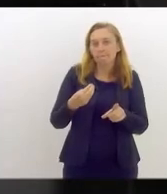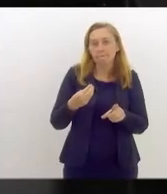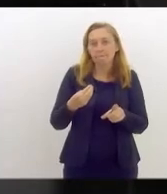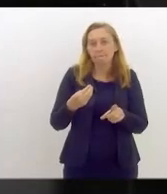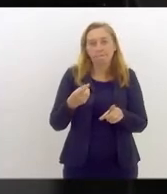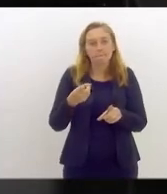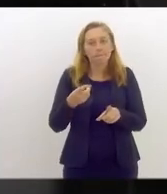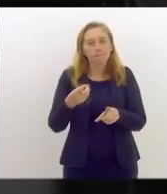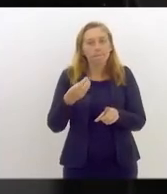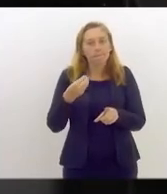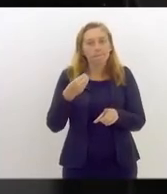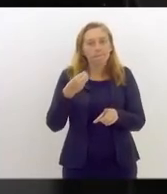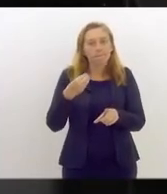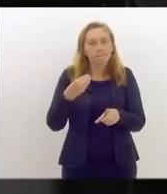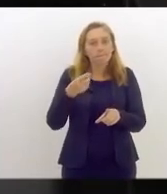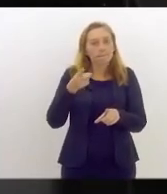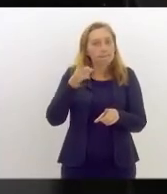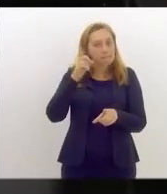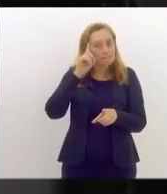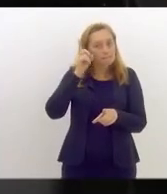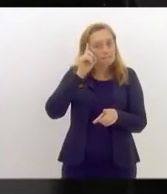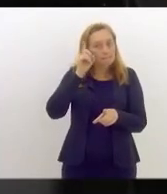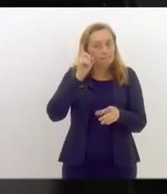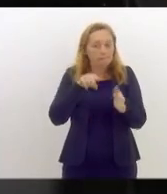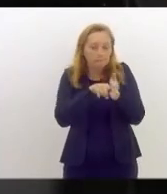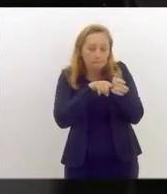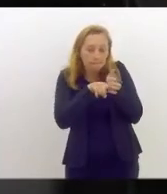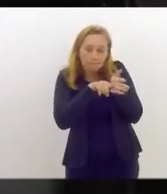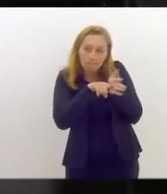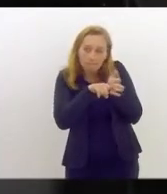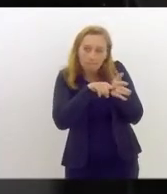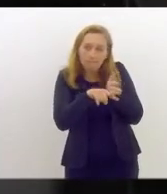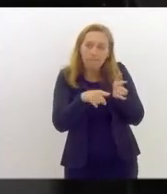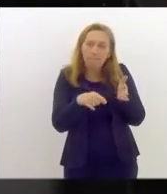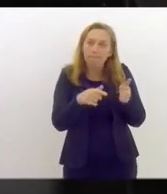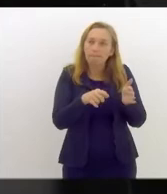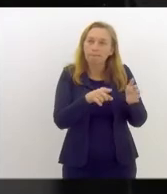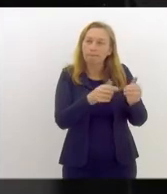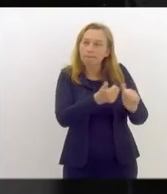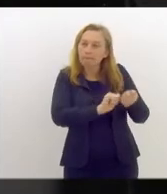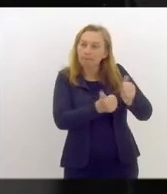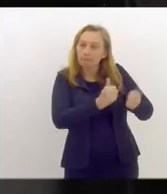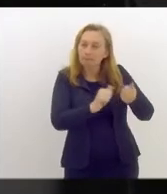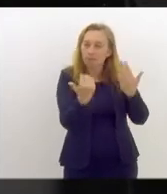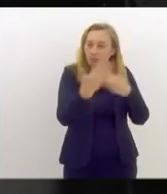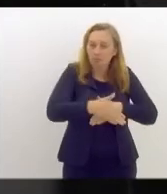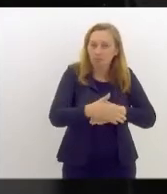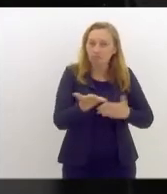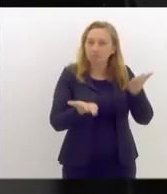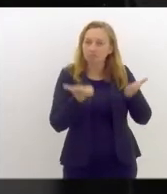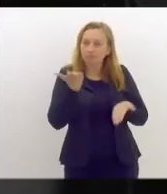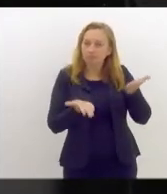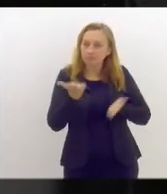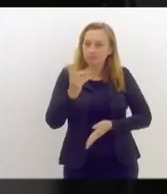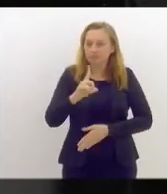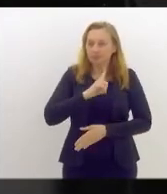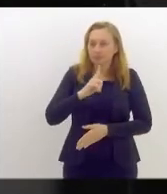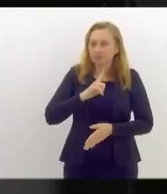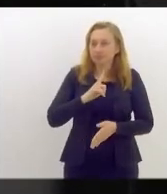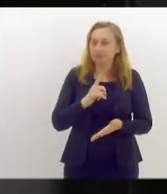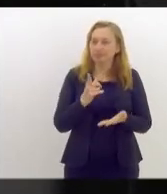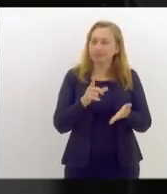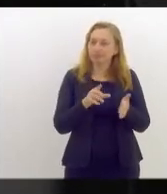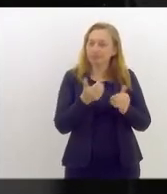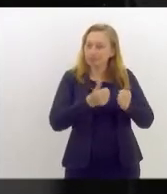na correção das provas eu pude ali perceber o equilíbrio que sua excelência tinha na correção